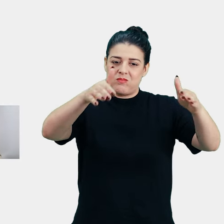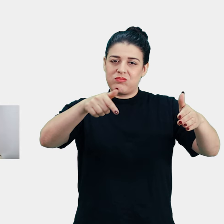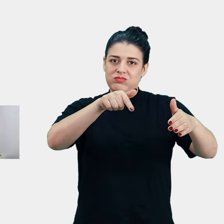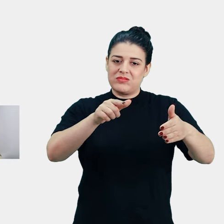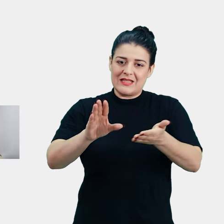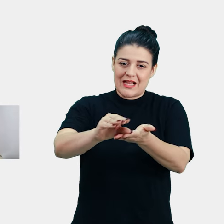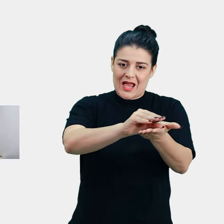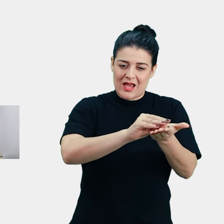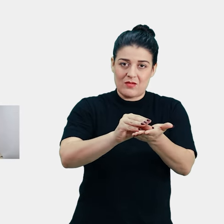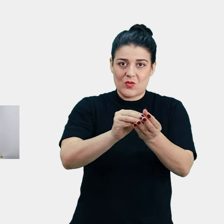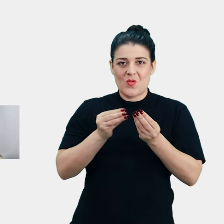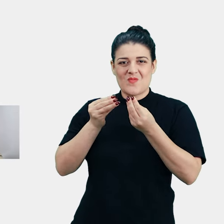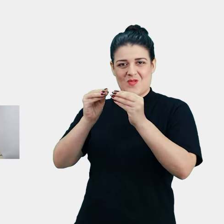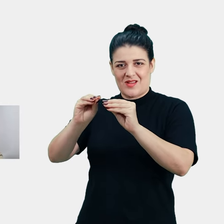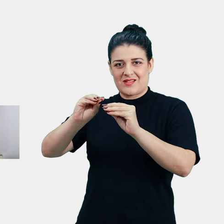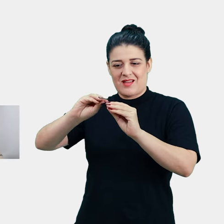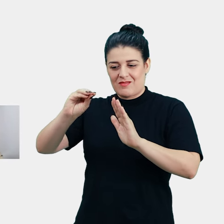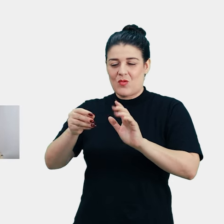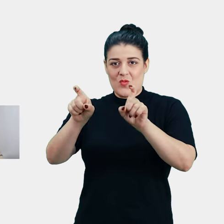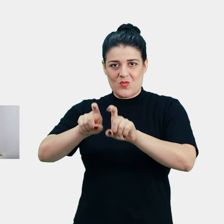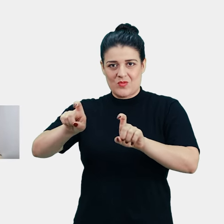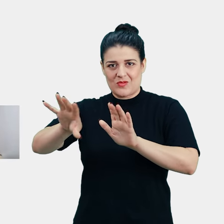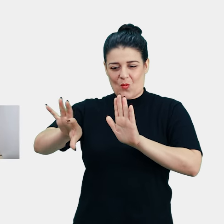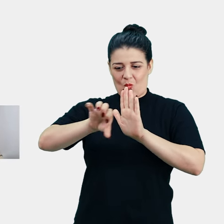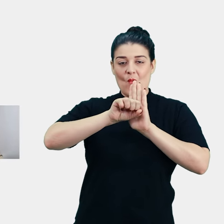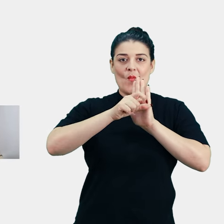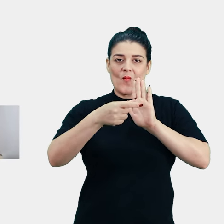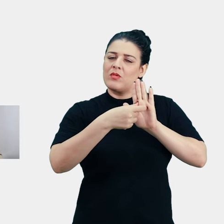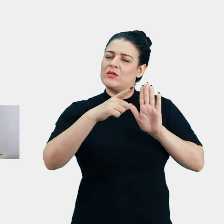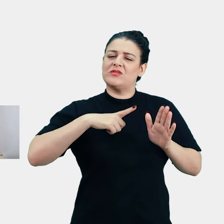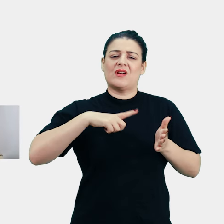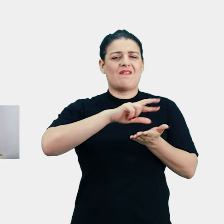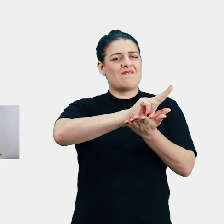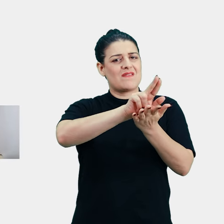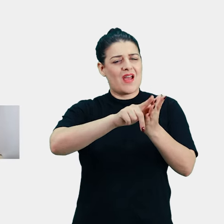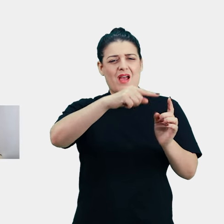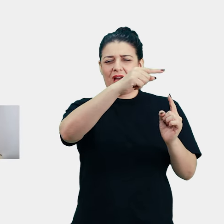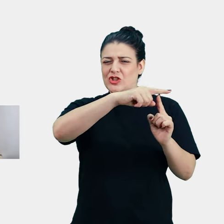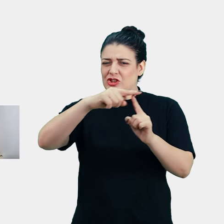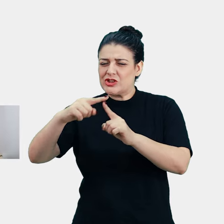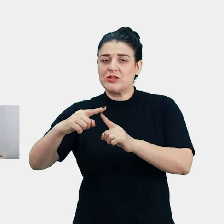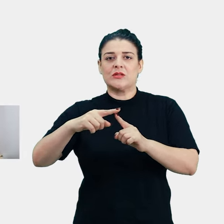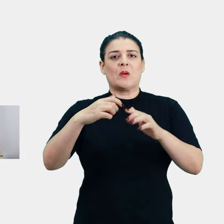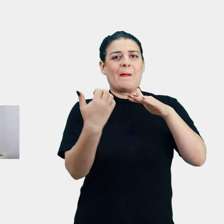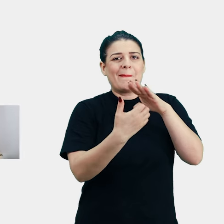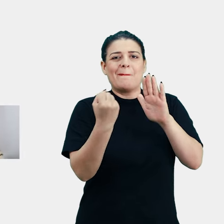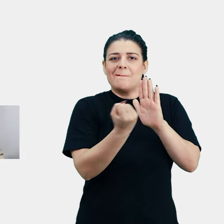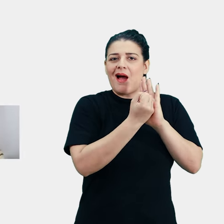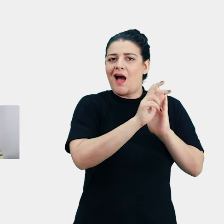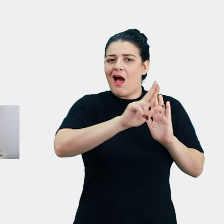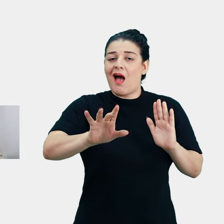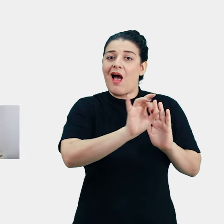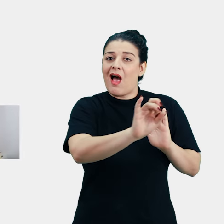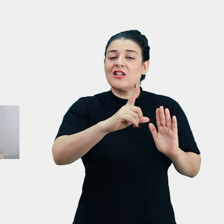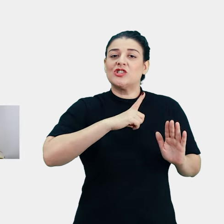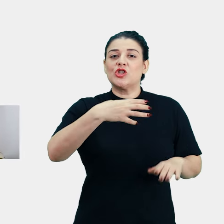esses dados. A gente, como eu falei para vocês, tem uma infinidade de equipamentos de diferentes empresas, cada um gera um